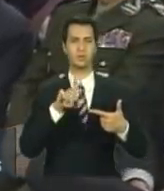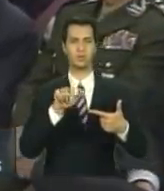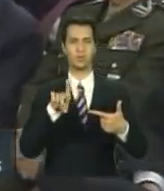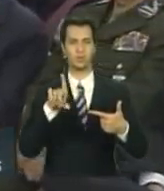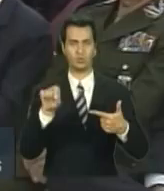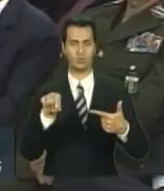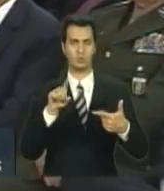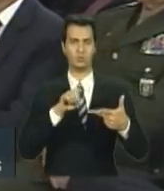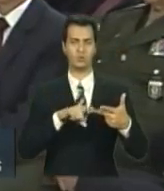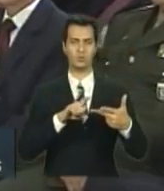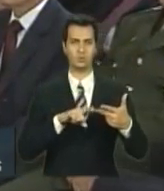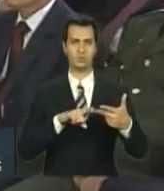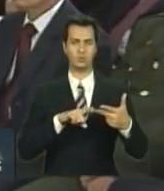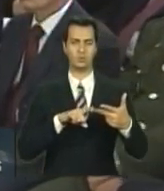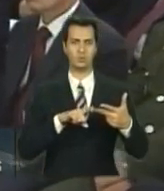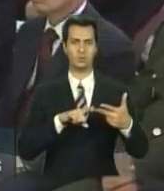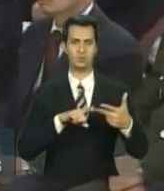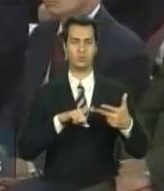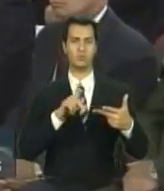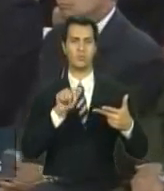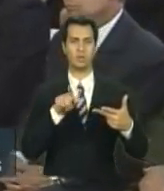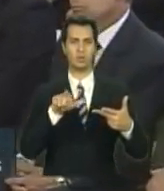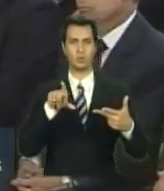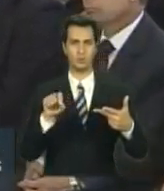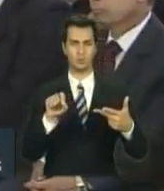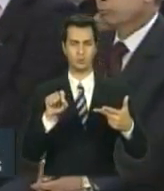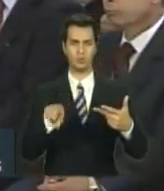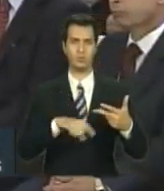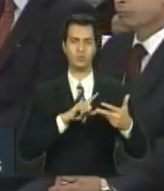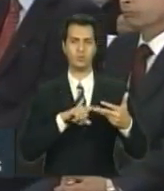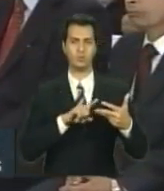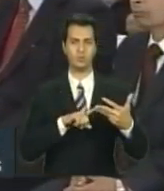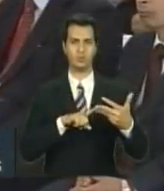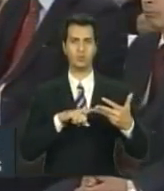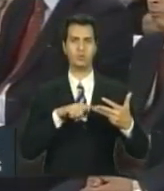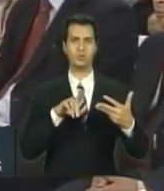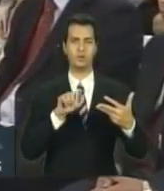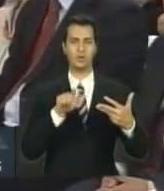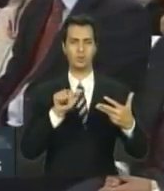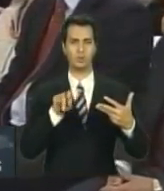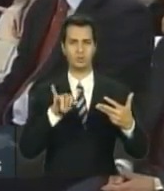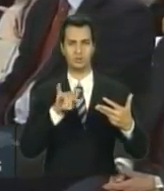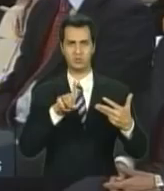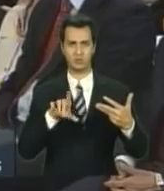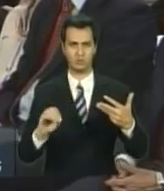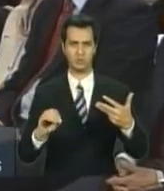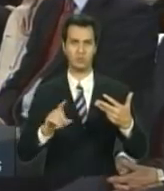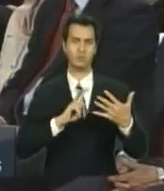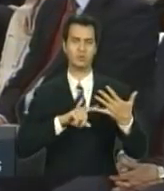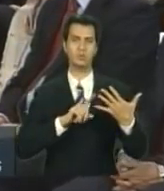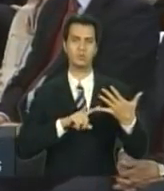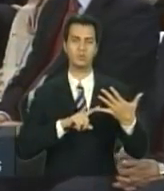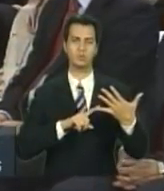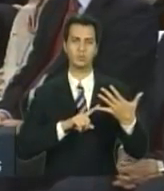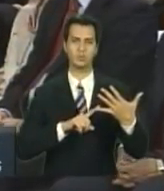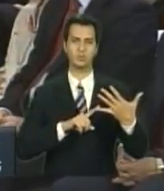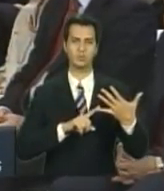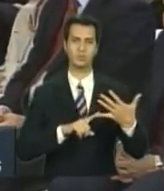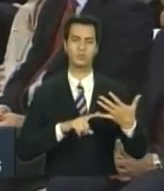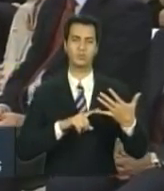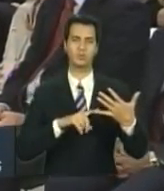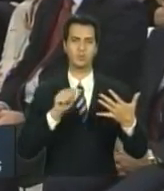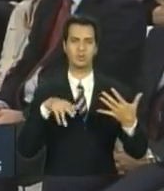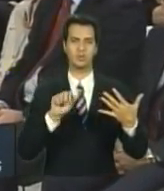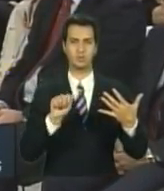Eduardo Cardoso, dos Transportes, Paulo Sérgio Passos, da Educação, Aloysio Mercadante, da